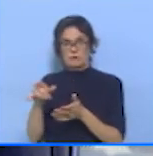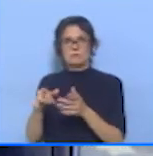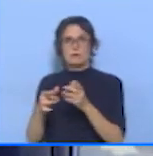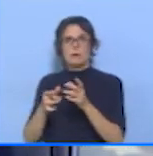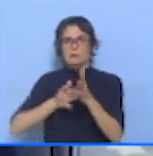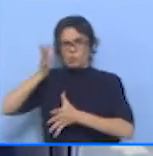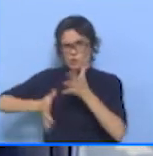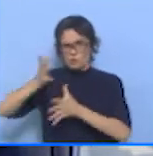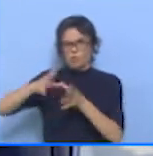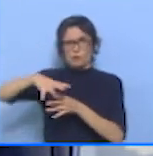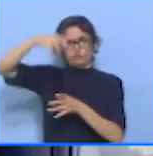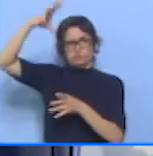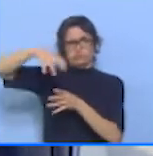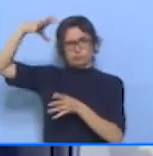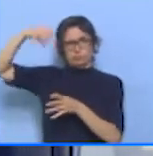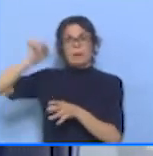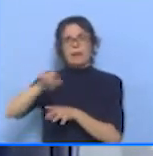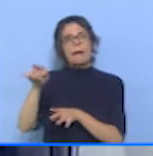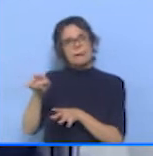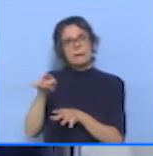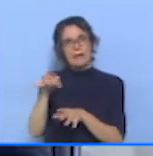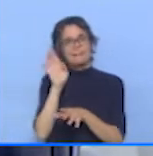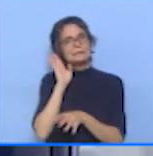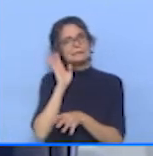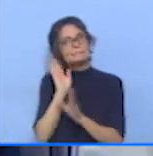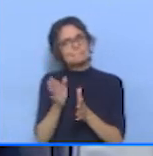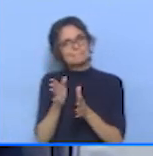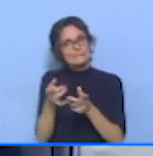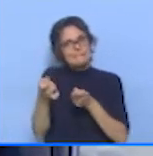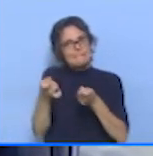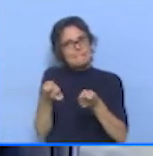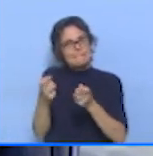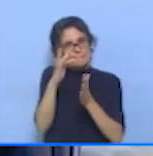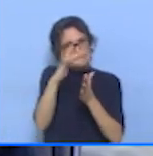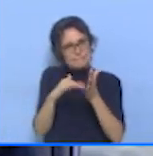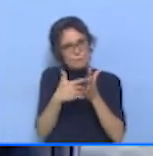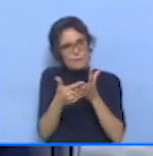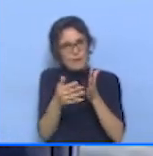centenas de pessoas empregadas. Nós temos que saber planear esta transição para uma sociedade